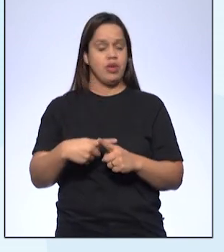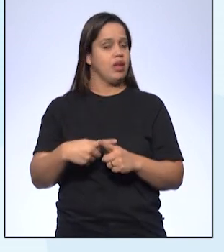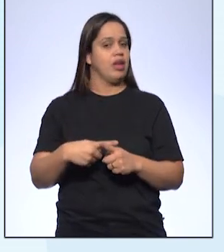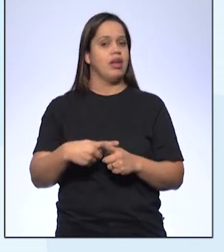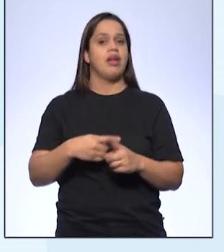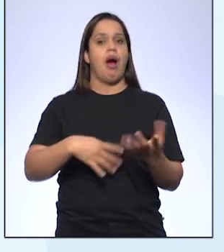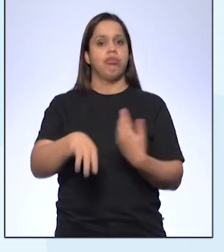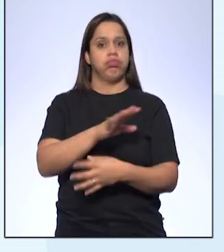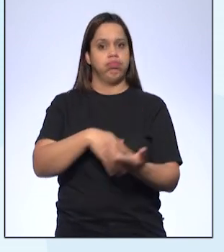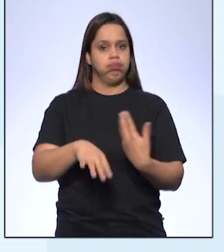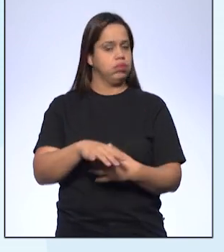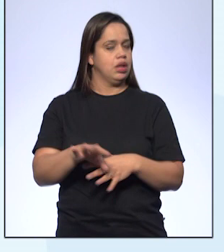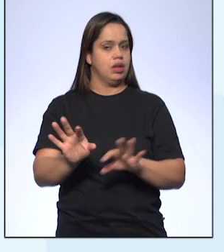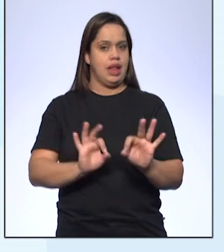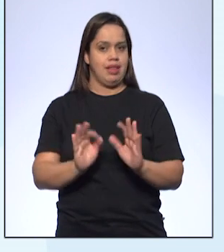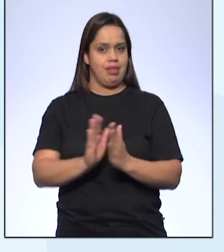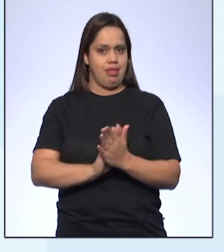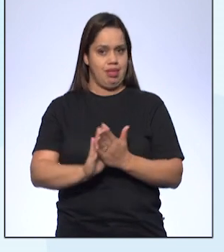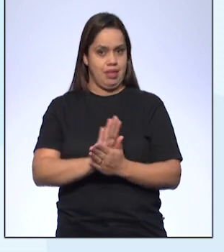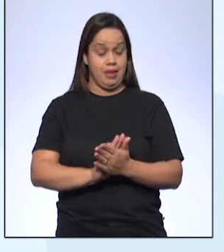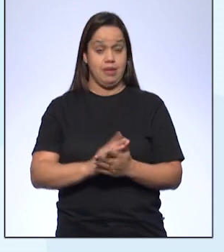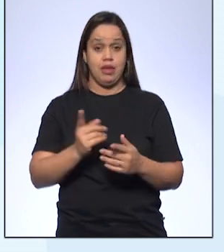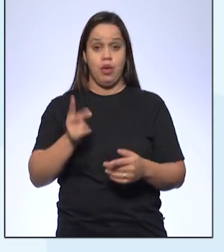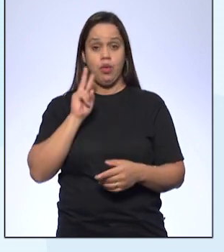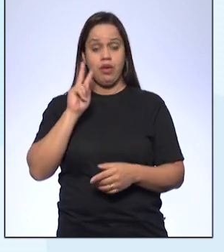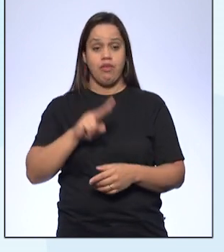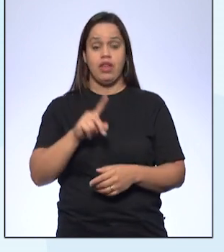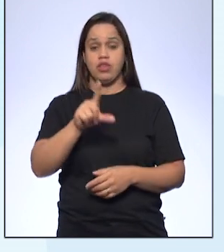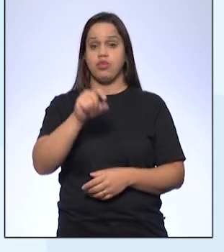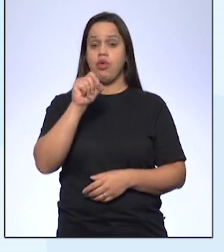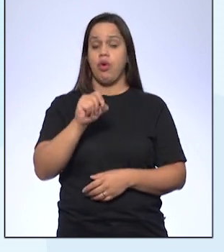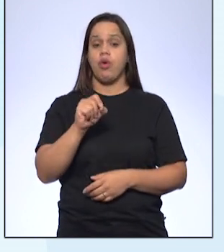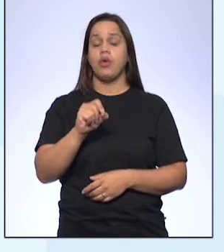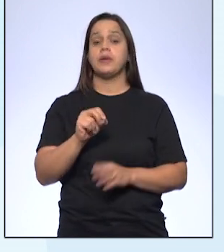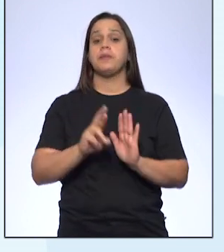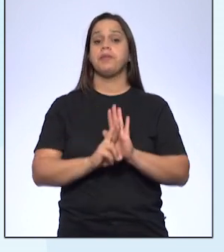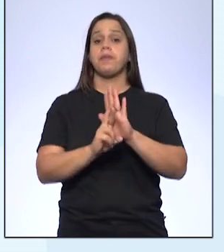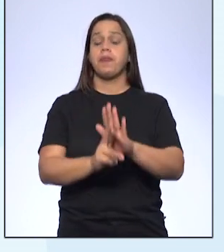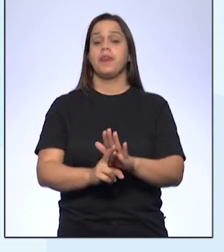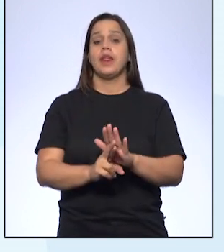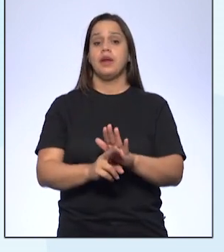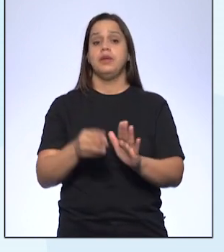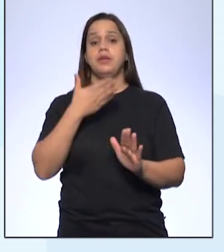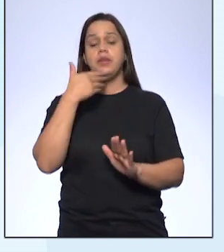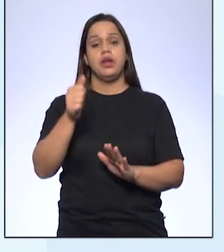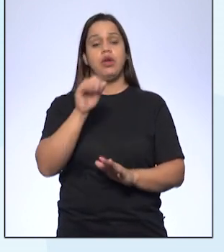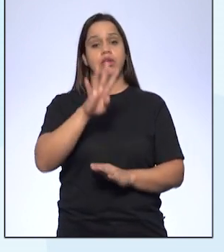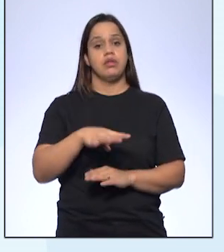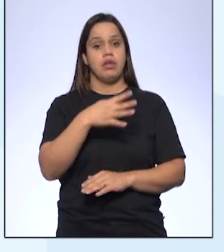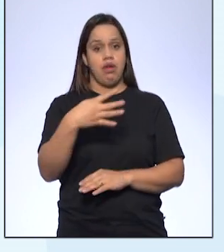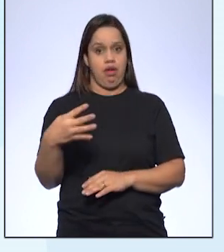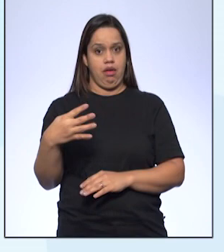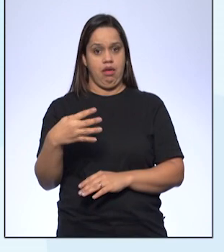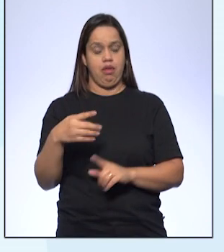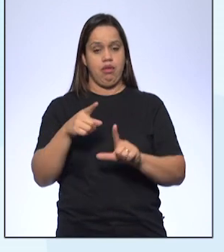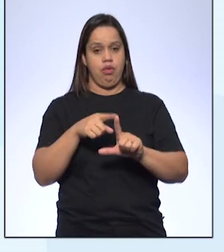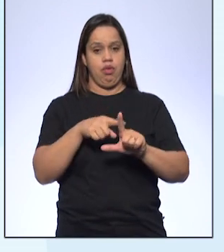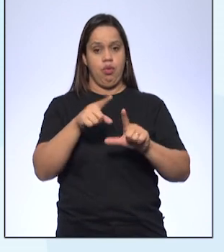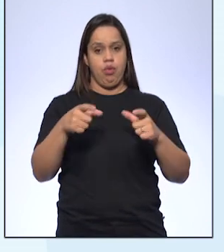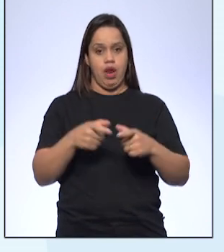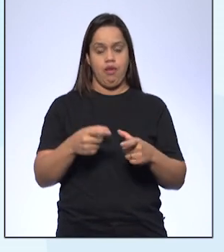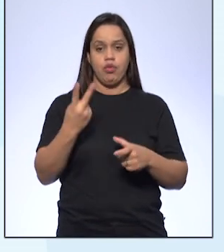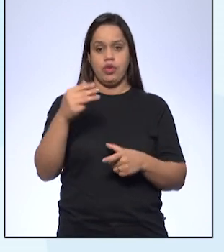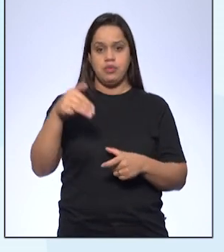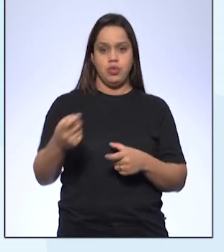arrumado. Então, deem aí qual das opções representa esse tipo de gráfico. 2 minutinhos e a